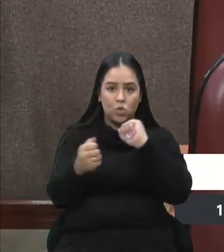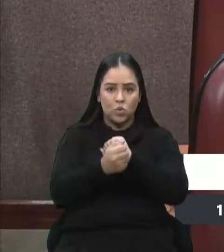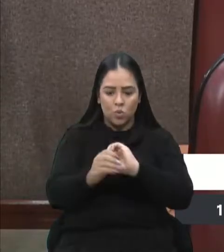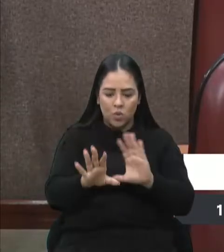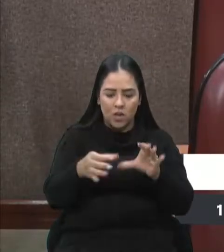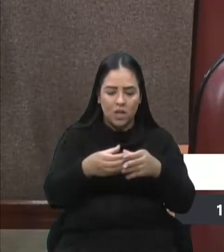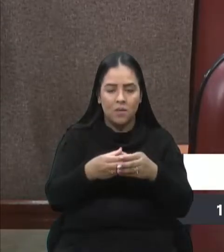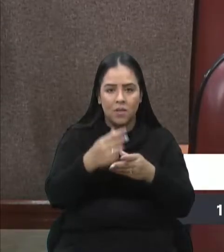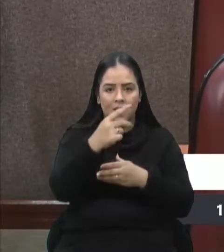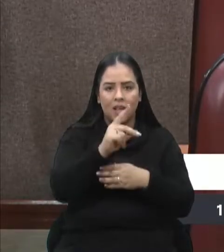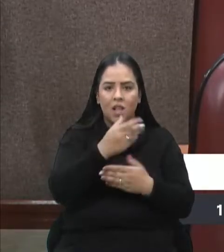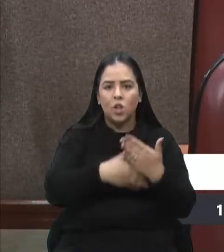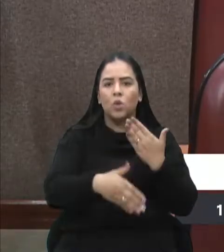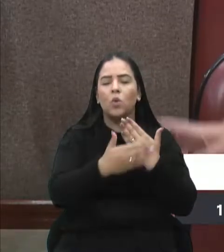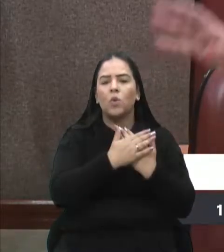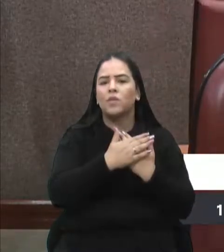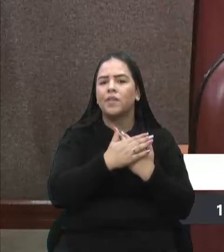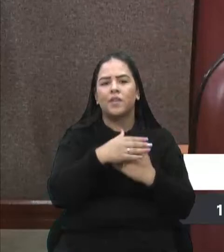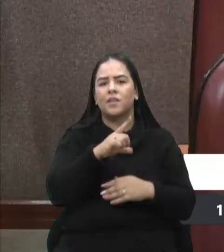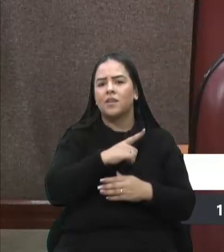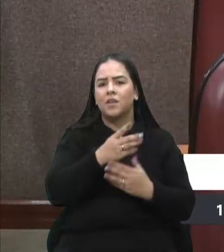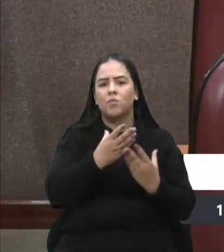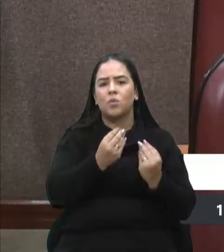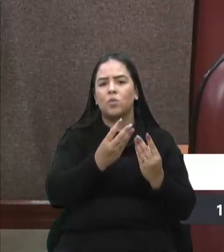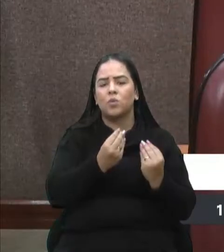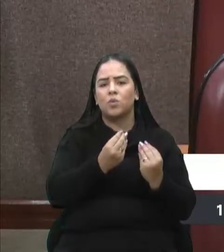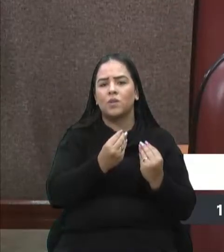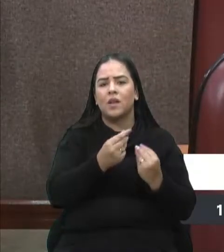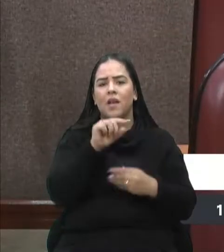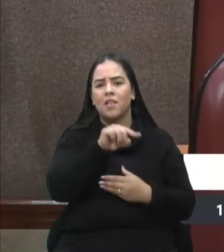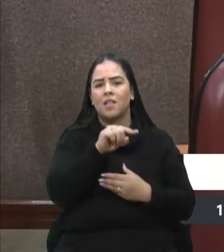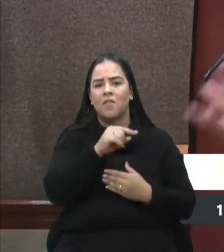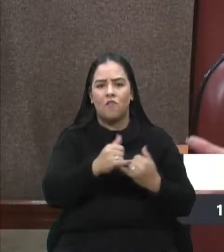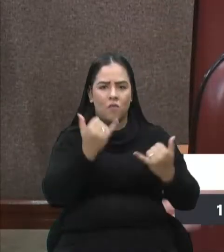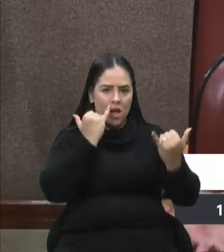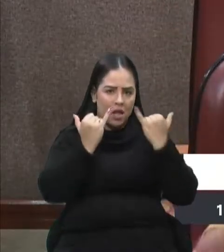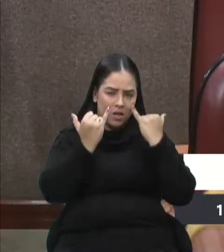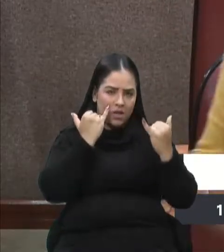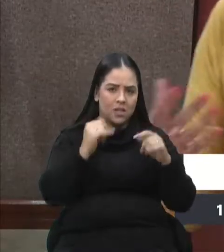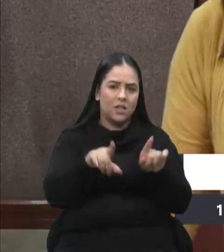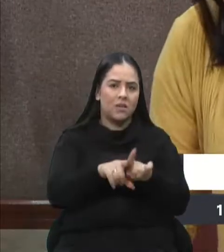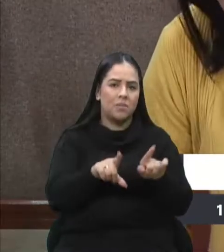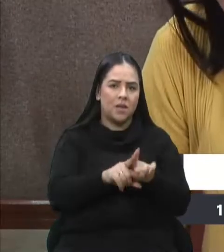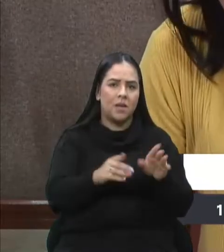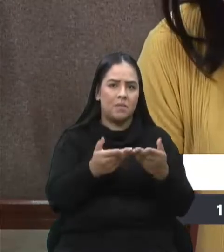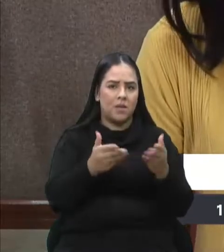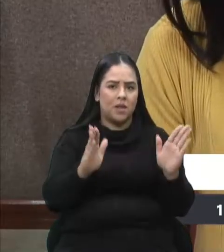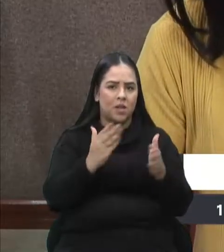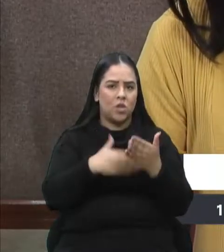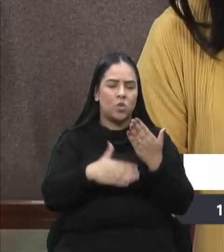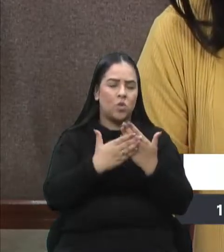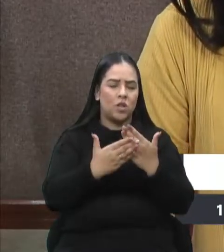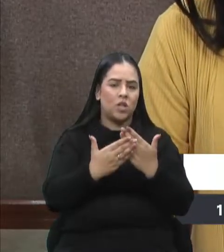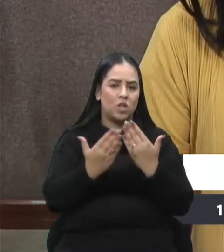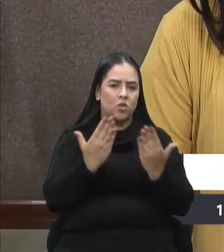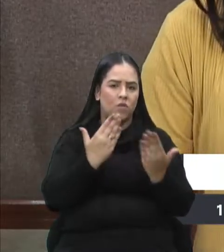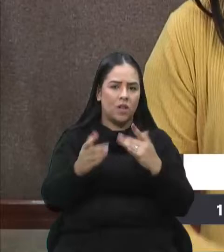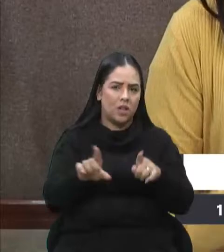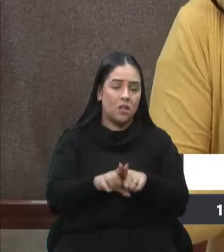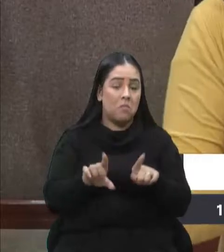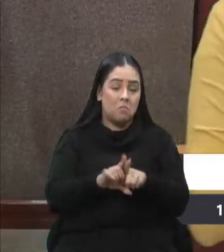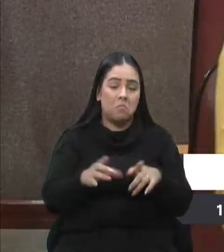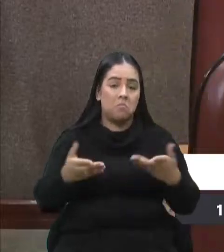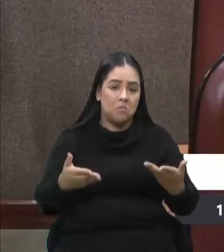nossa última reunião. E trouxe metade dessas informações para nós aqui, e também estando aberta a todos os outros questionamentos.